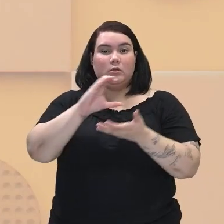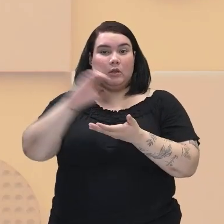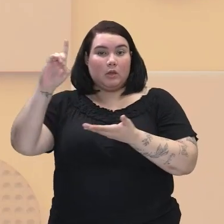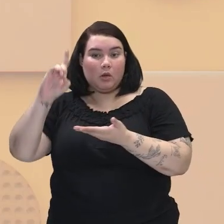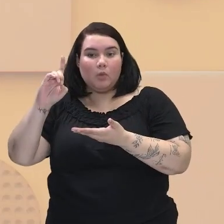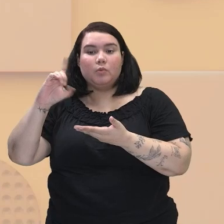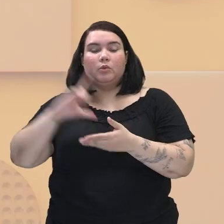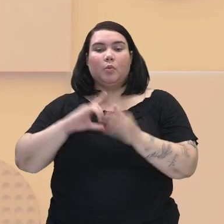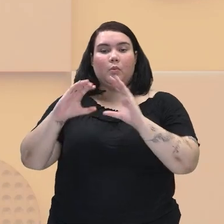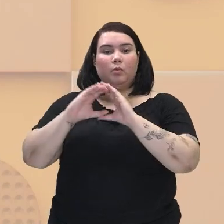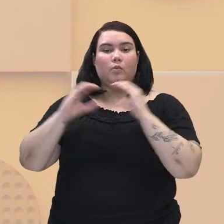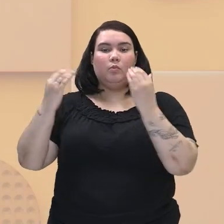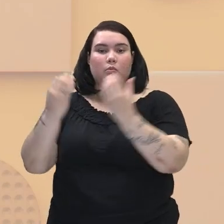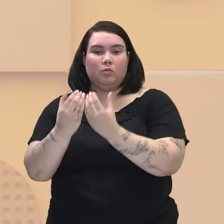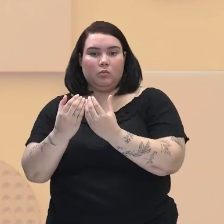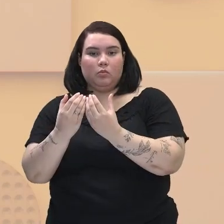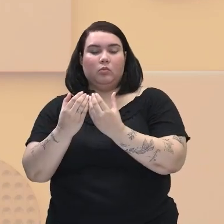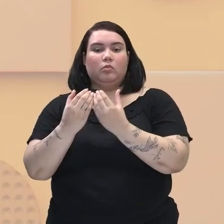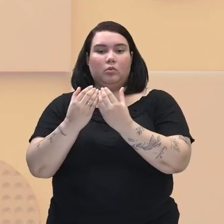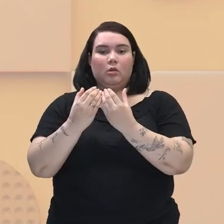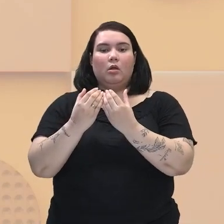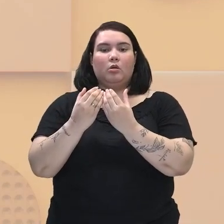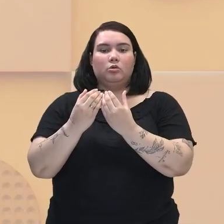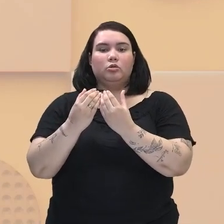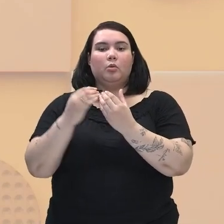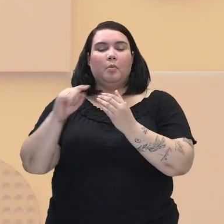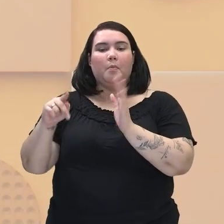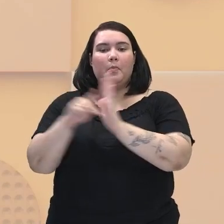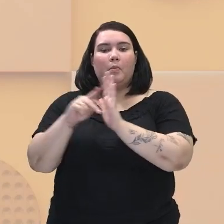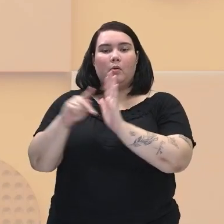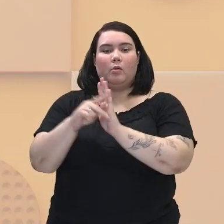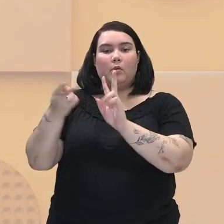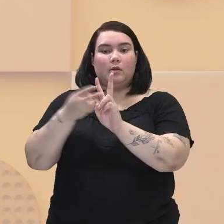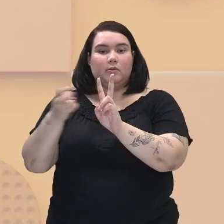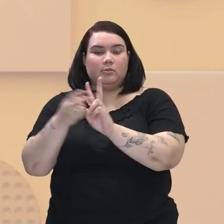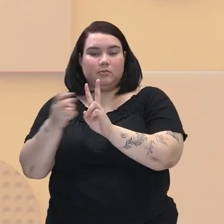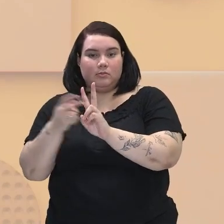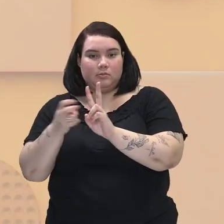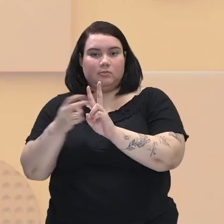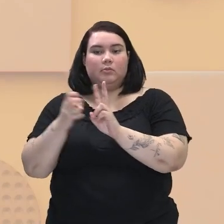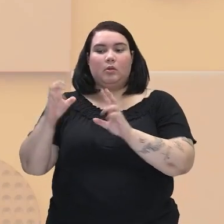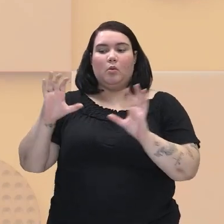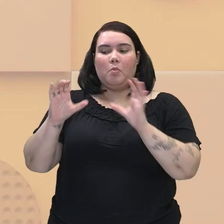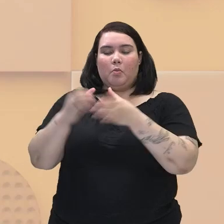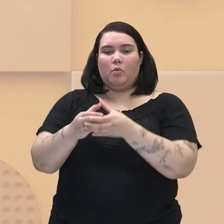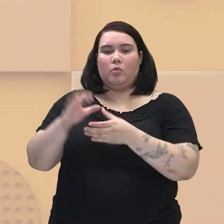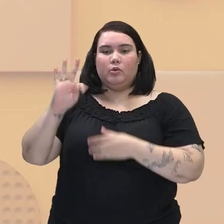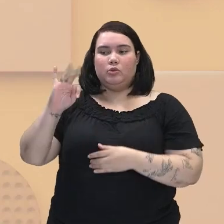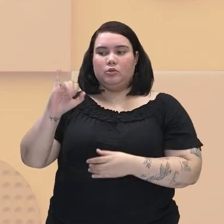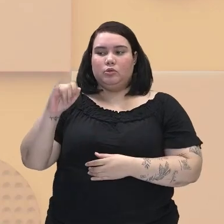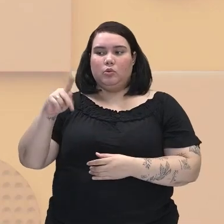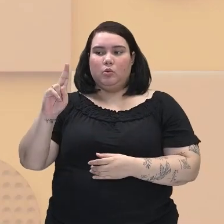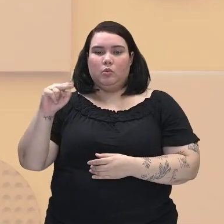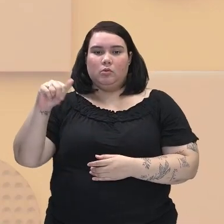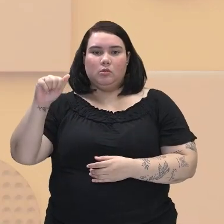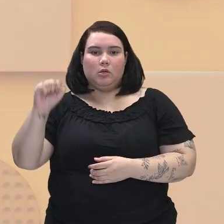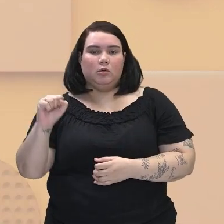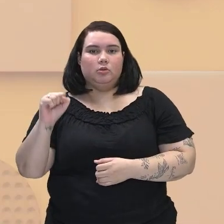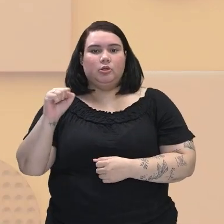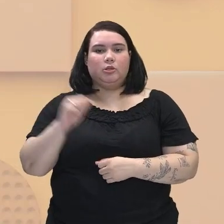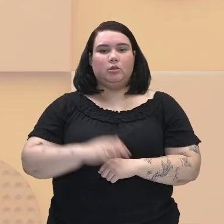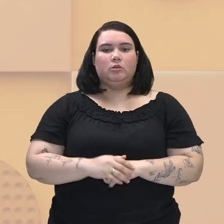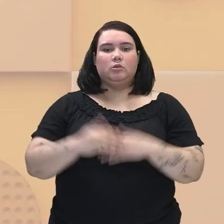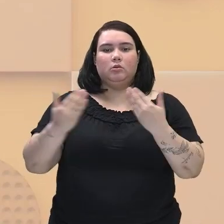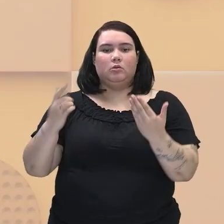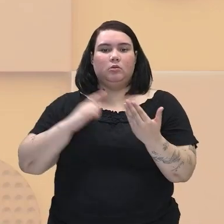a comunidade Uotmacã, tá? Que é uma comunidade formada por ticunas que vieram do interior e se estabeleceram na cidade, formando ali,